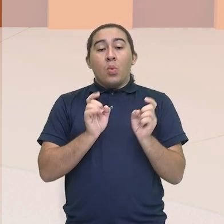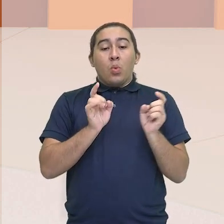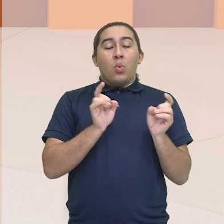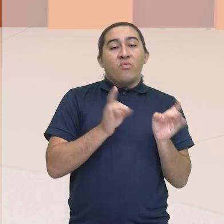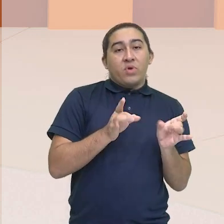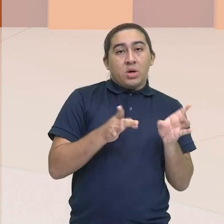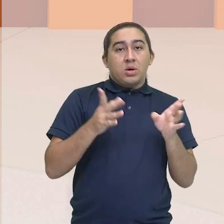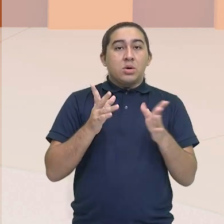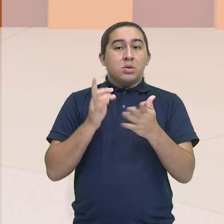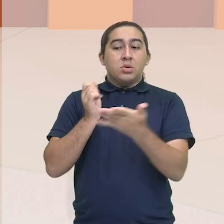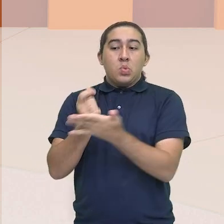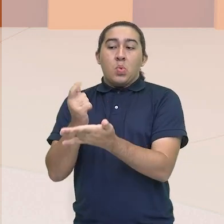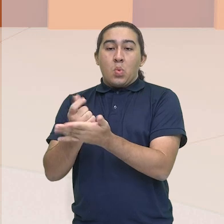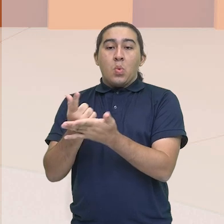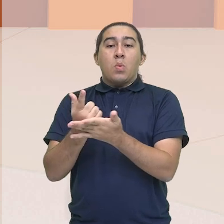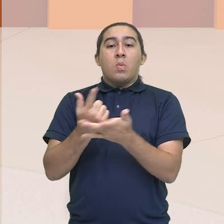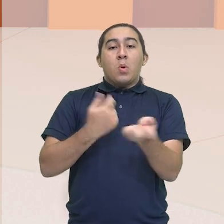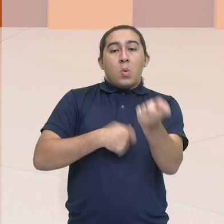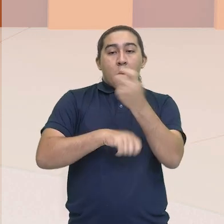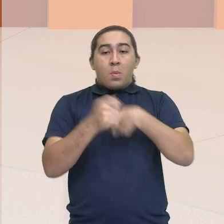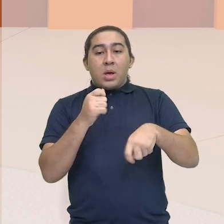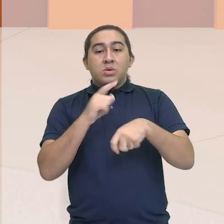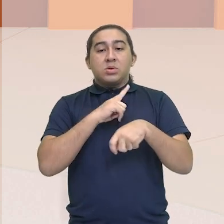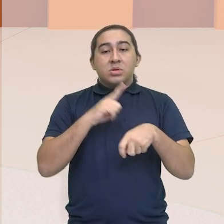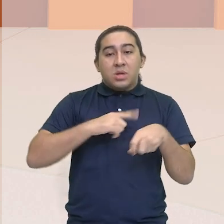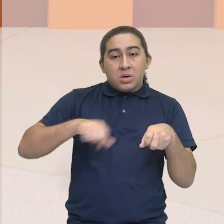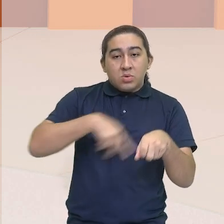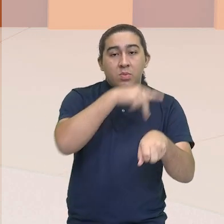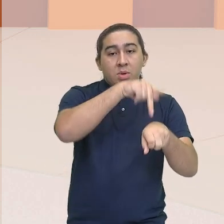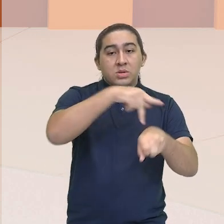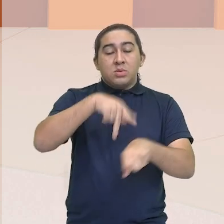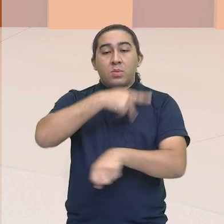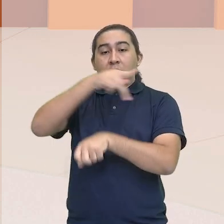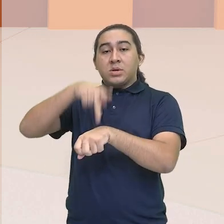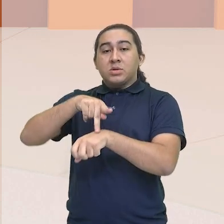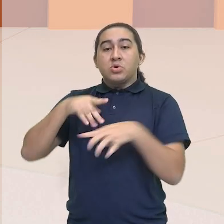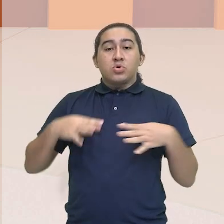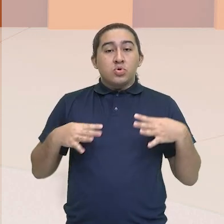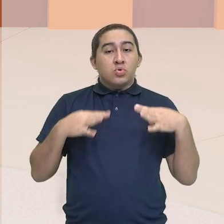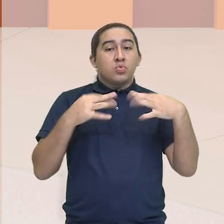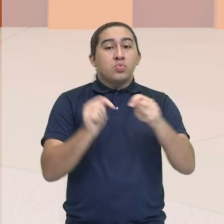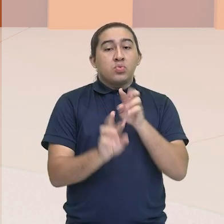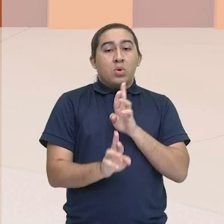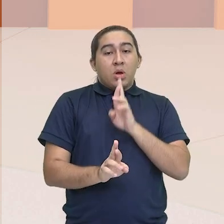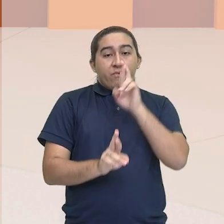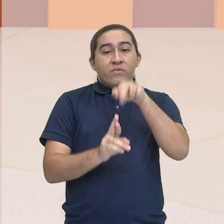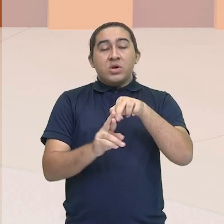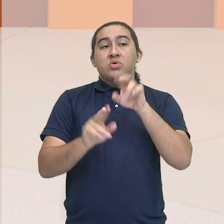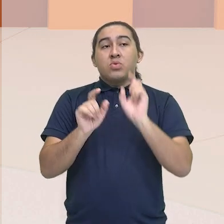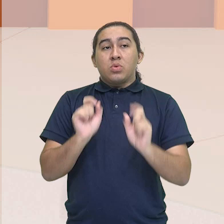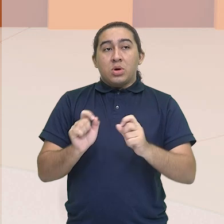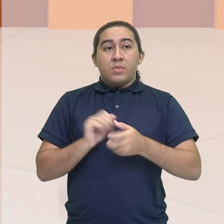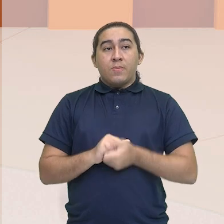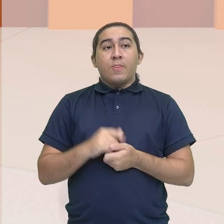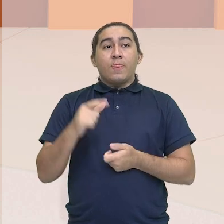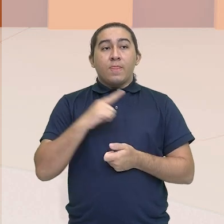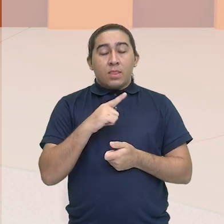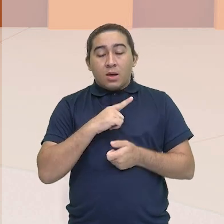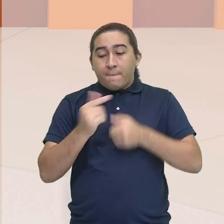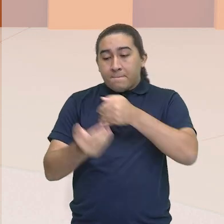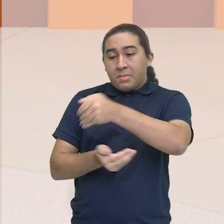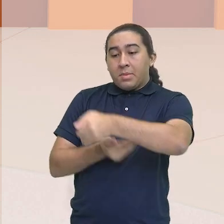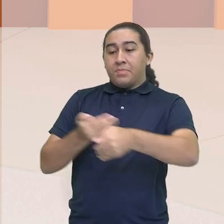as negociações que existem entre os países. Então, pessoal, tudo que envolve, né, a troca de bens,